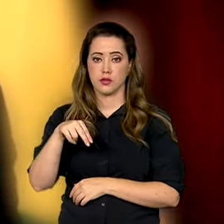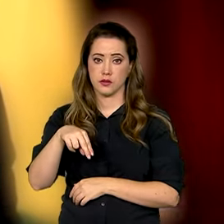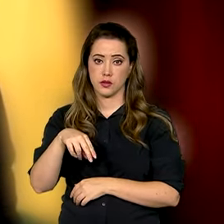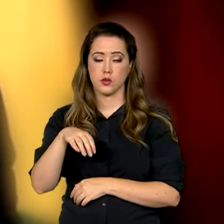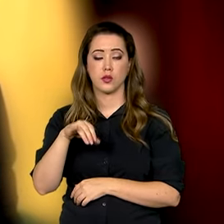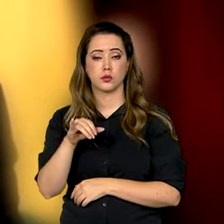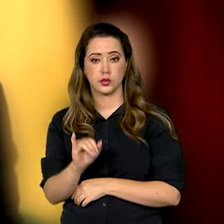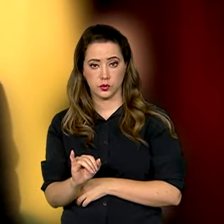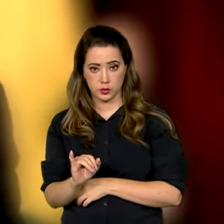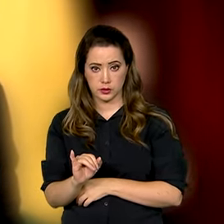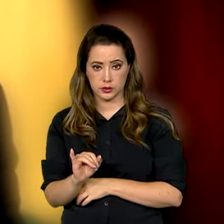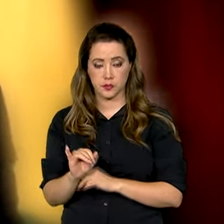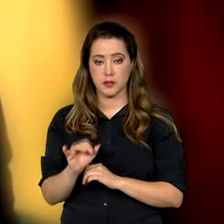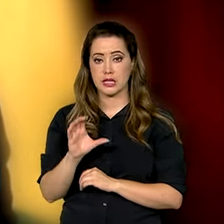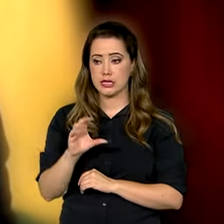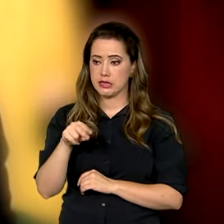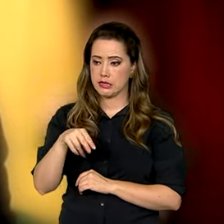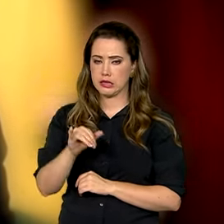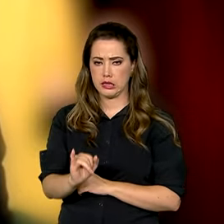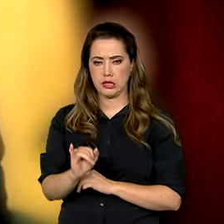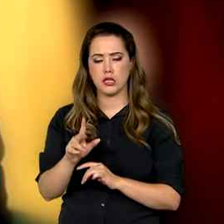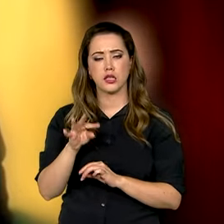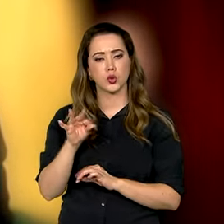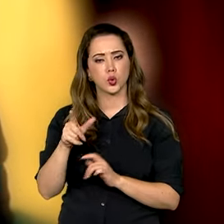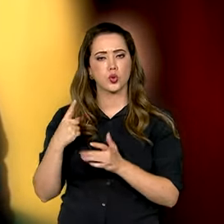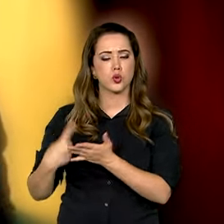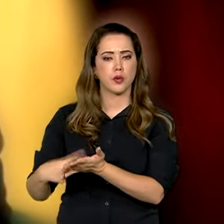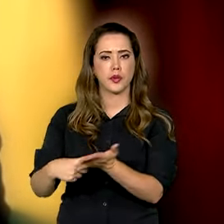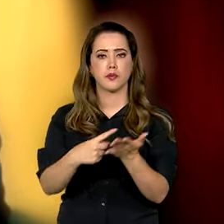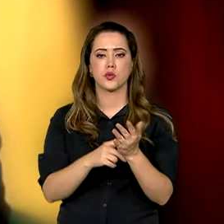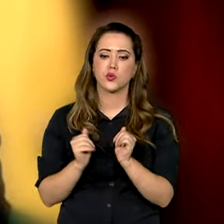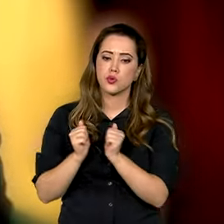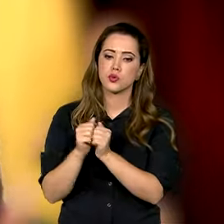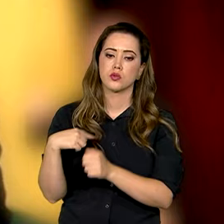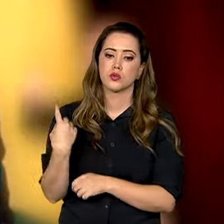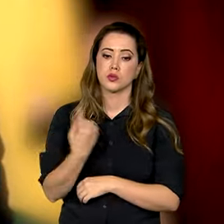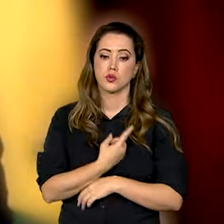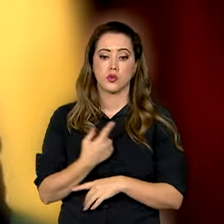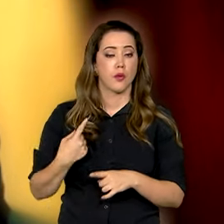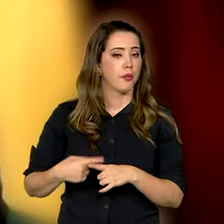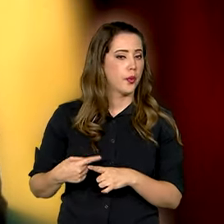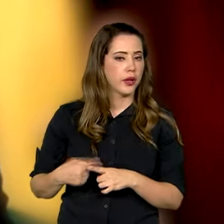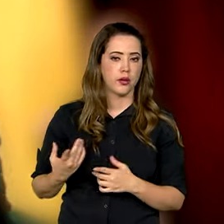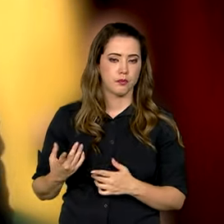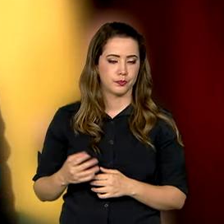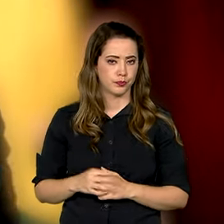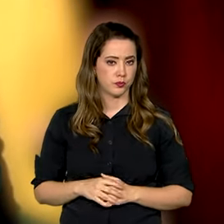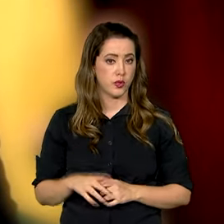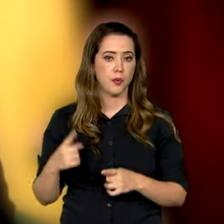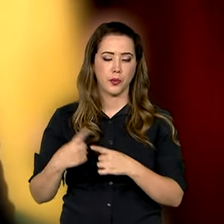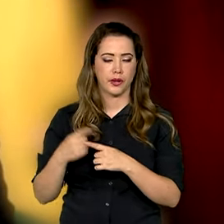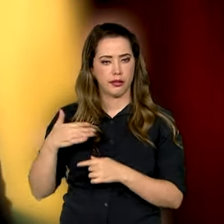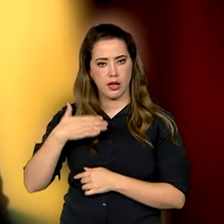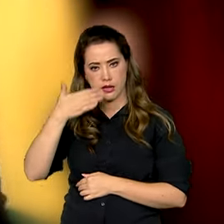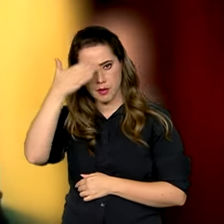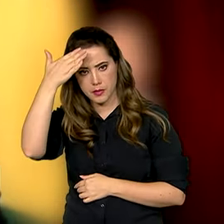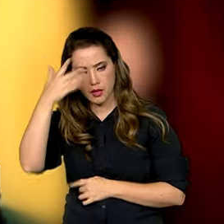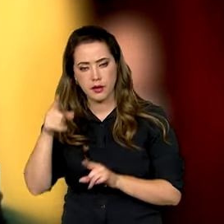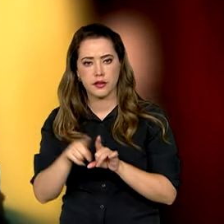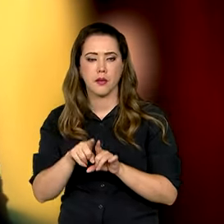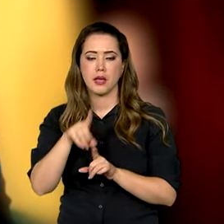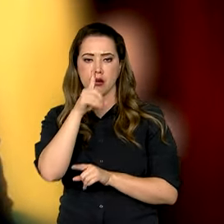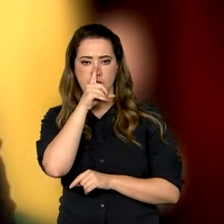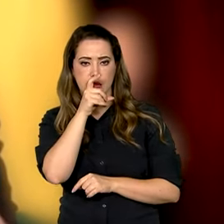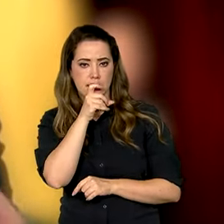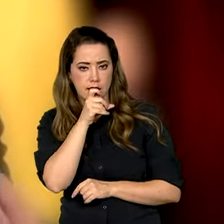Alban, que em todas essas agendas estiveram conosco. Por quê? Tanto na Arábia Saudita, como no